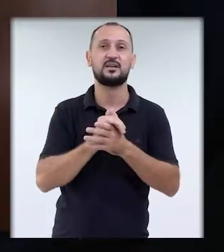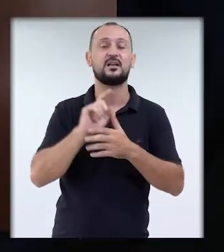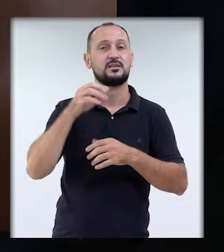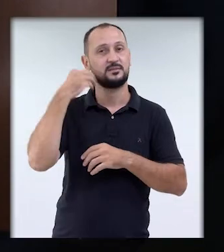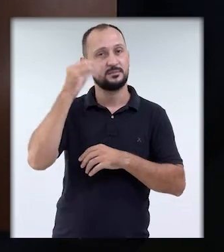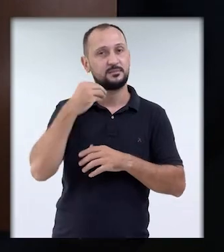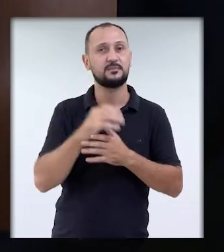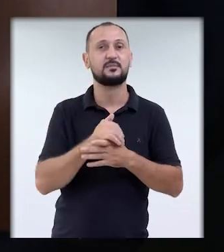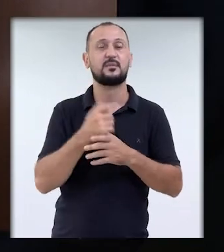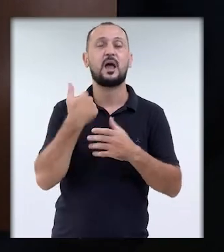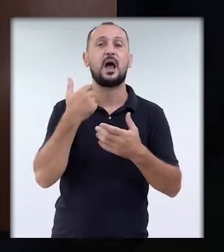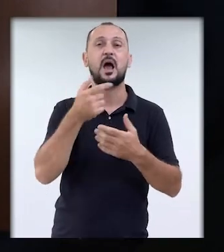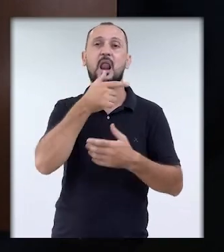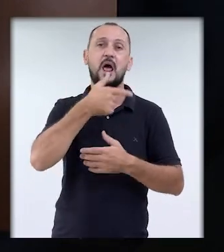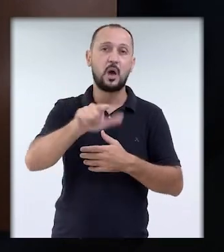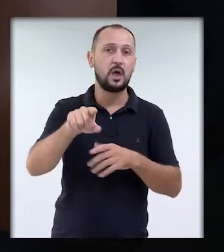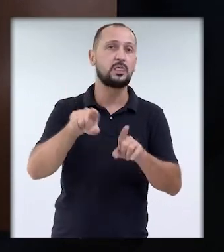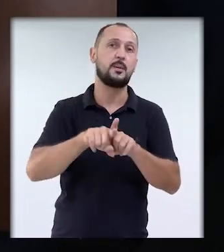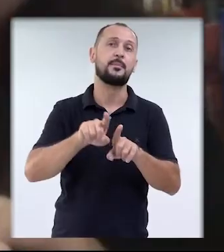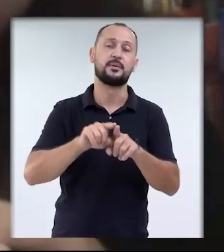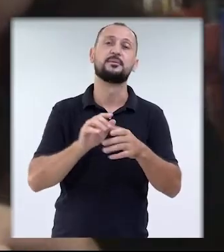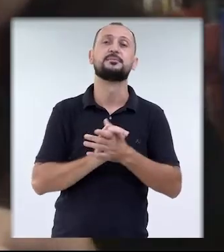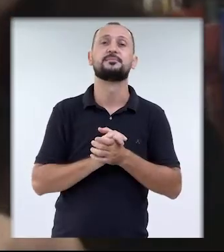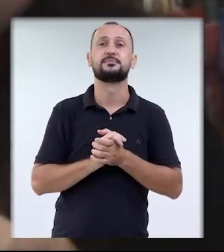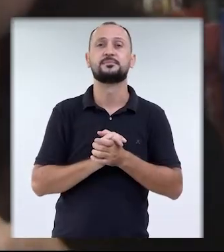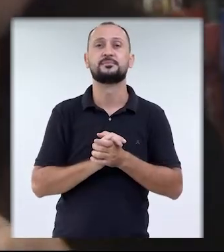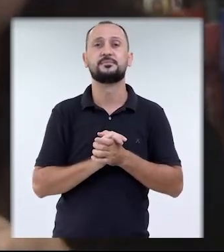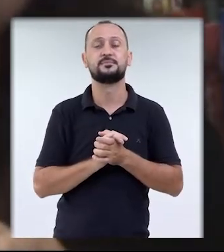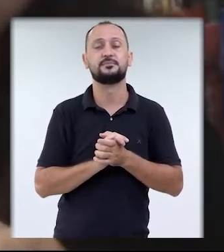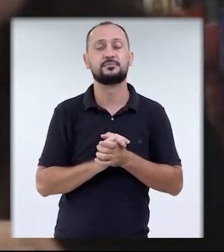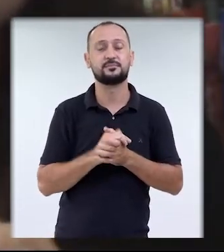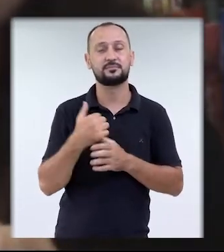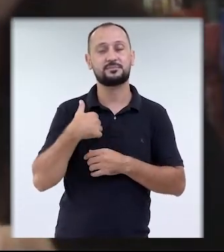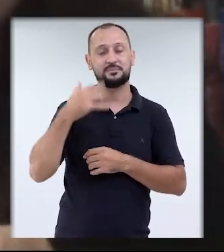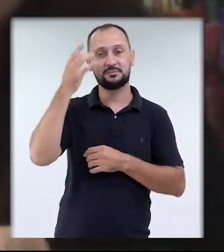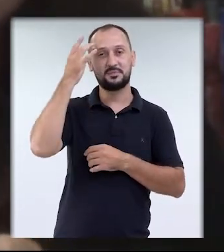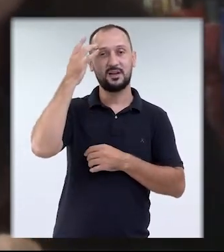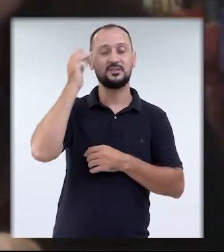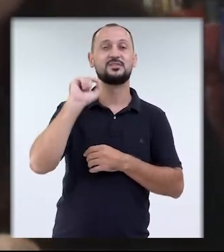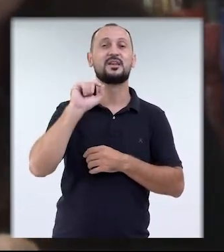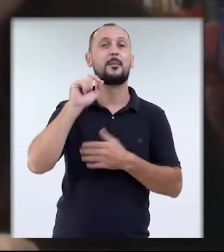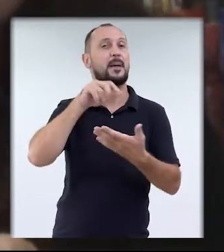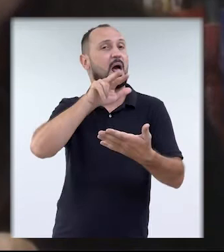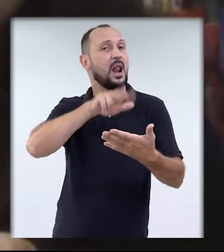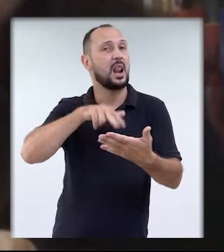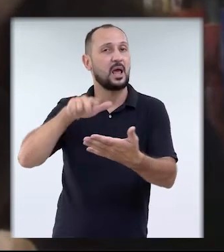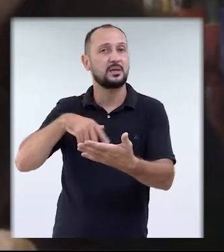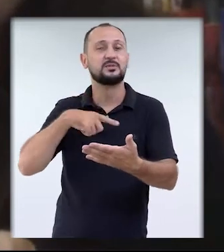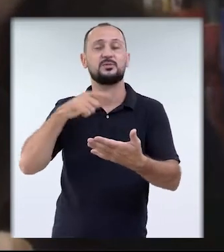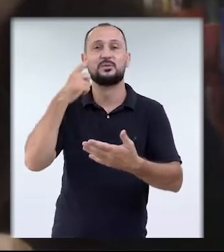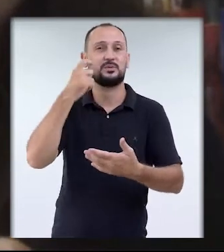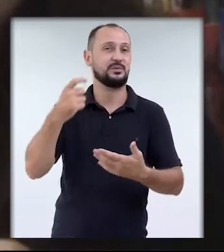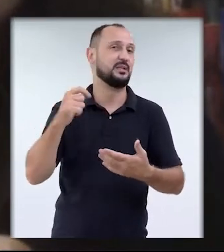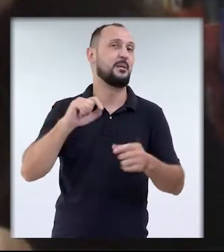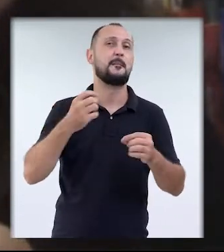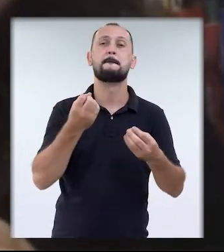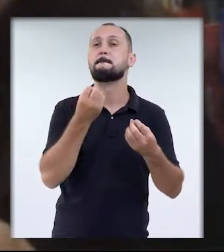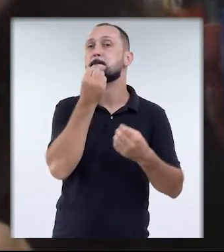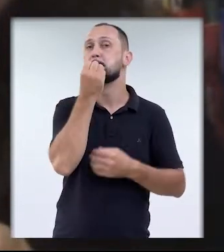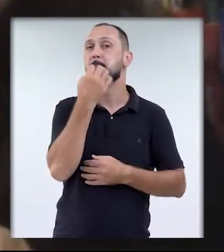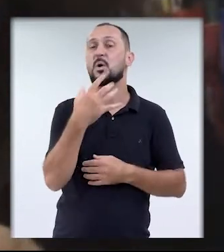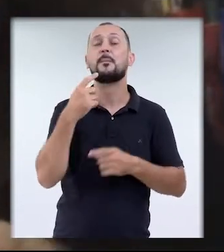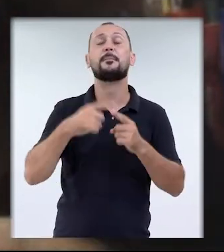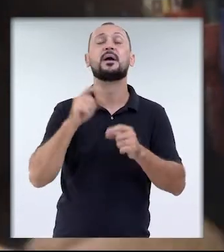diferente a experiência. Sim, a linguagem também, né? Exato. Então eu acho assim uma leitura